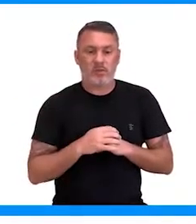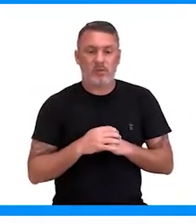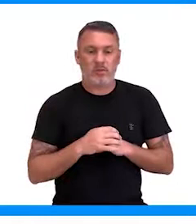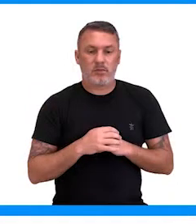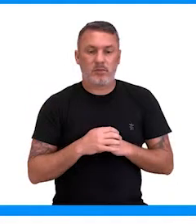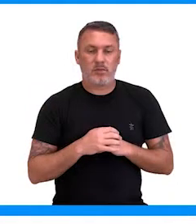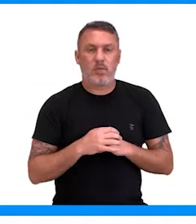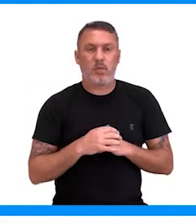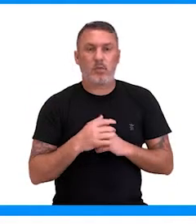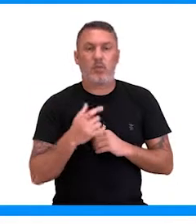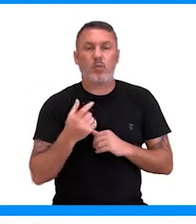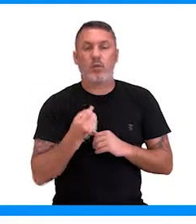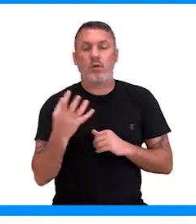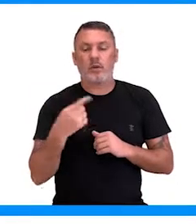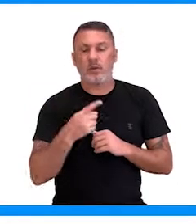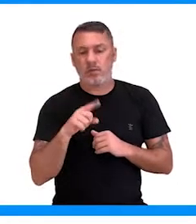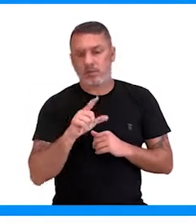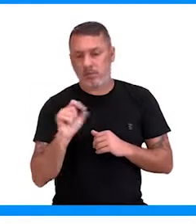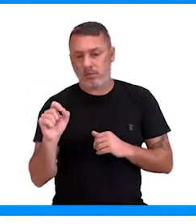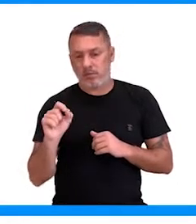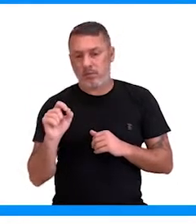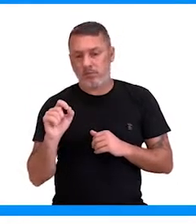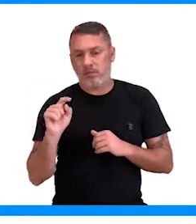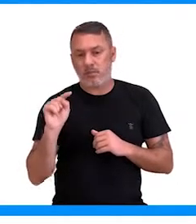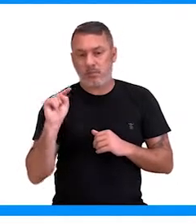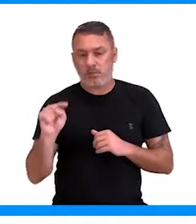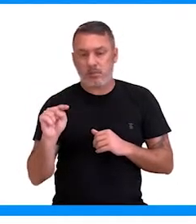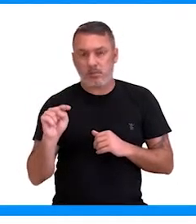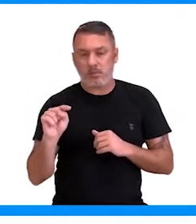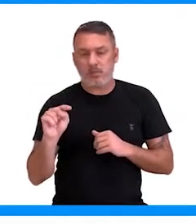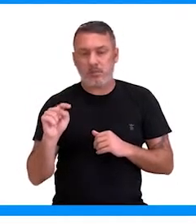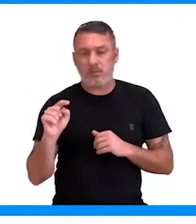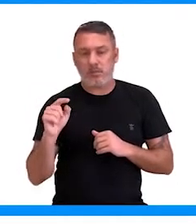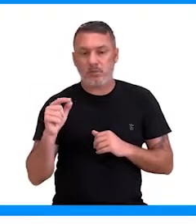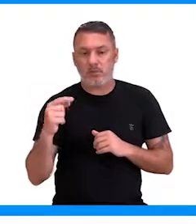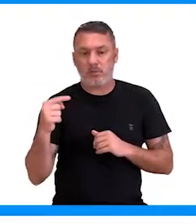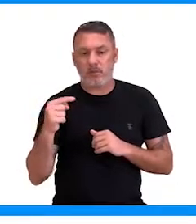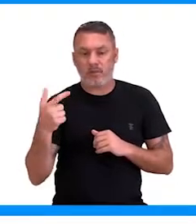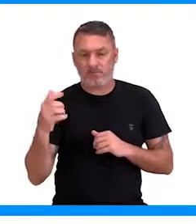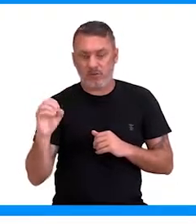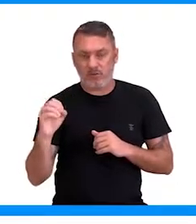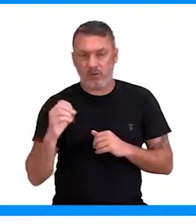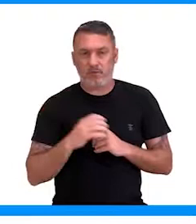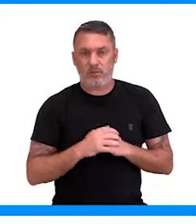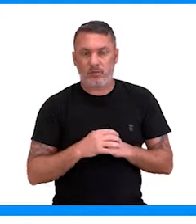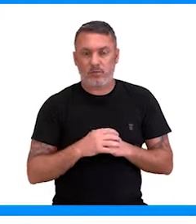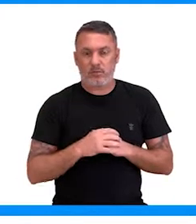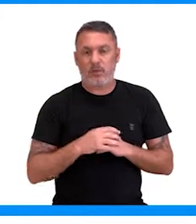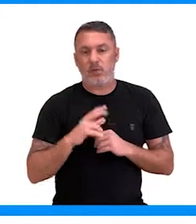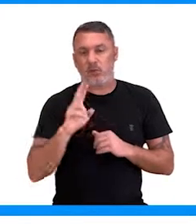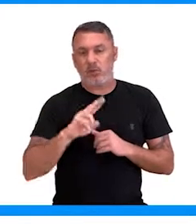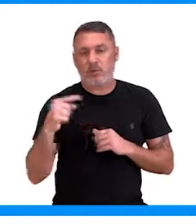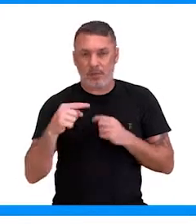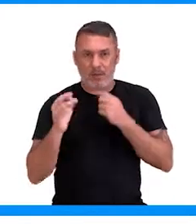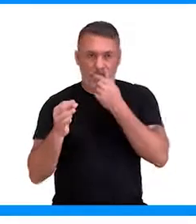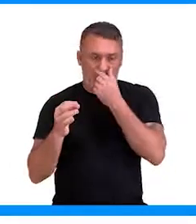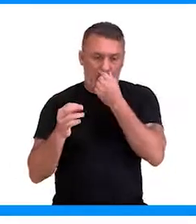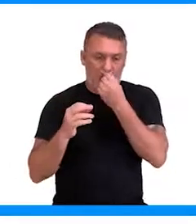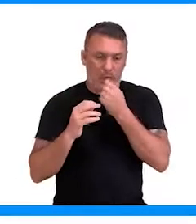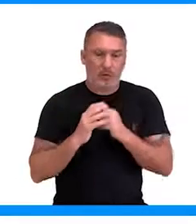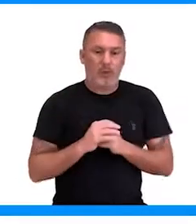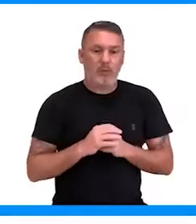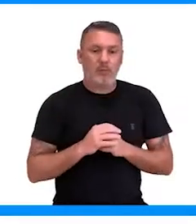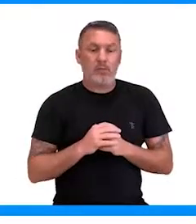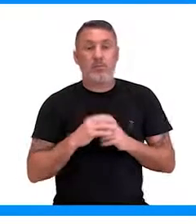T duas linhas vai ser 100 menos 200, menos 20. Agora eu uso o sinal de menos,